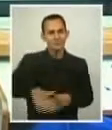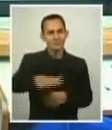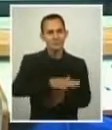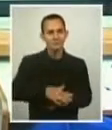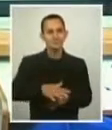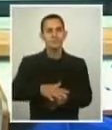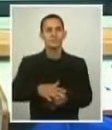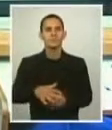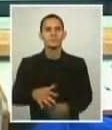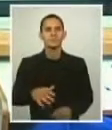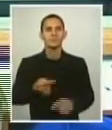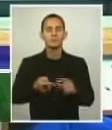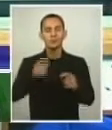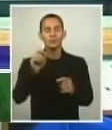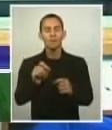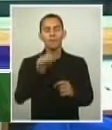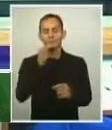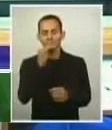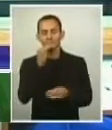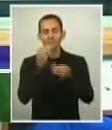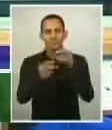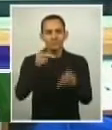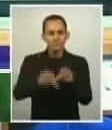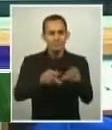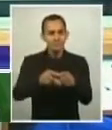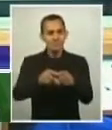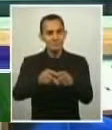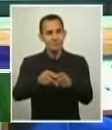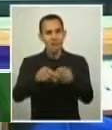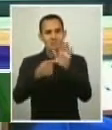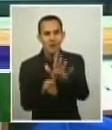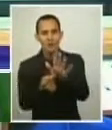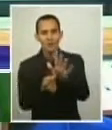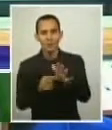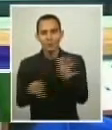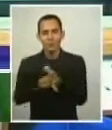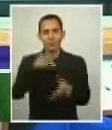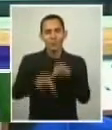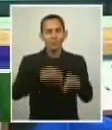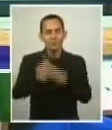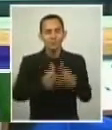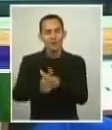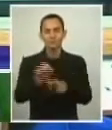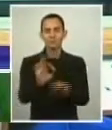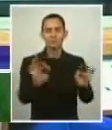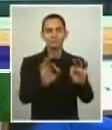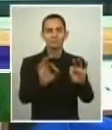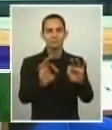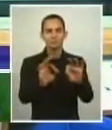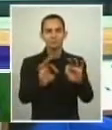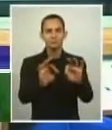a propriedade privada dos meios de produção ele não usava essa expressão dos meios de produção isso foi